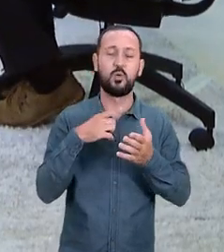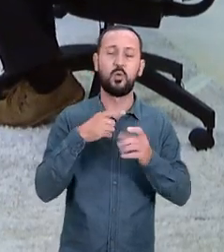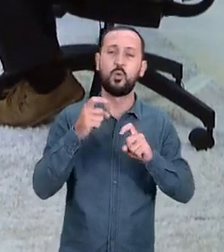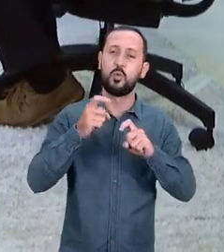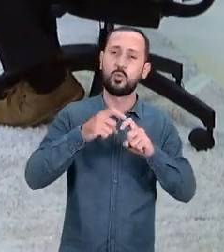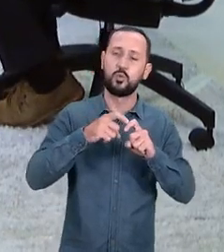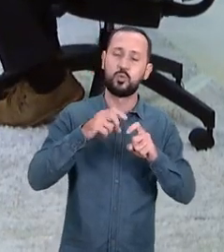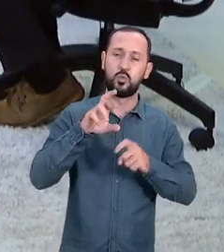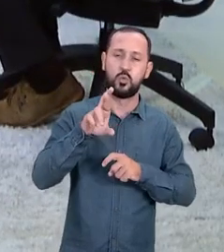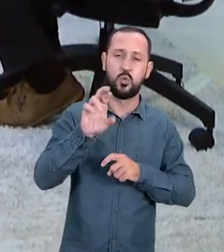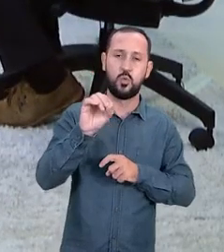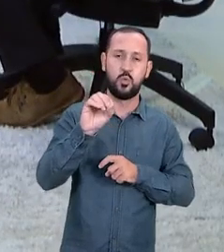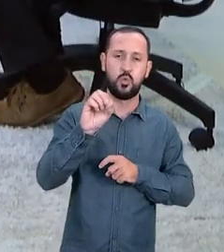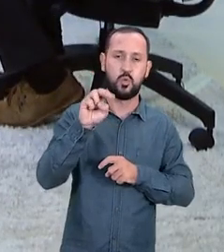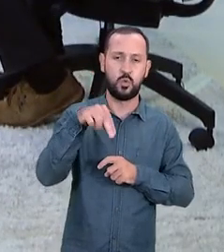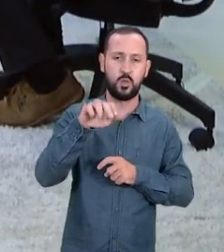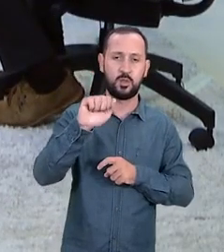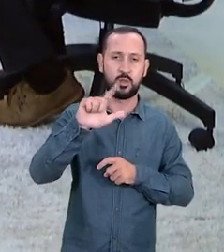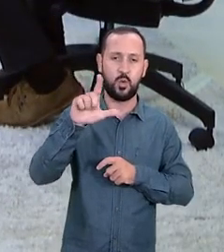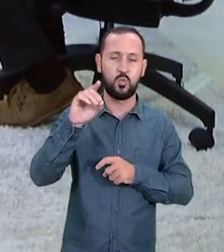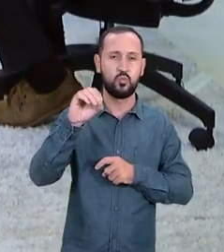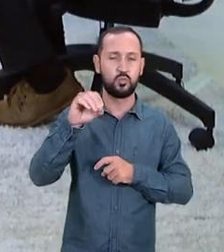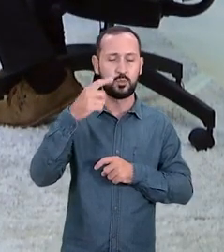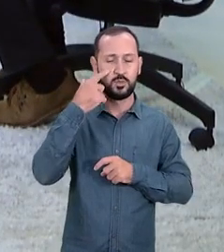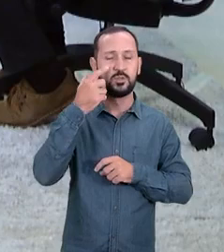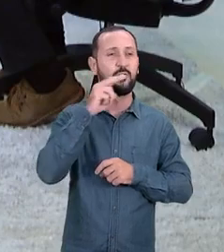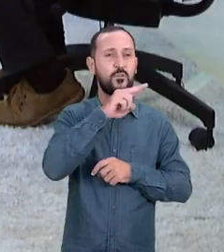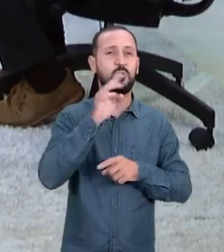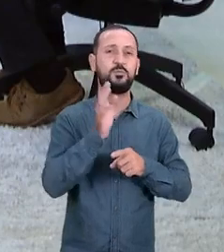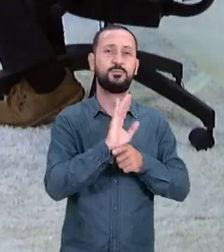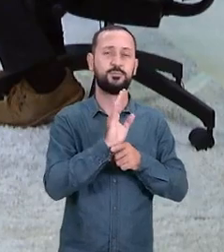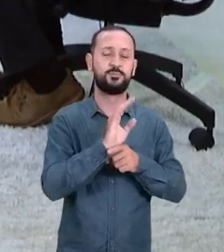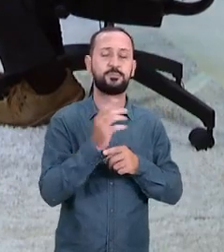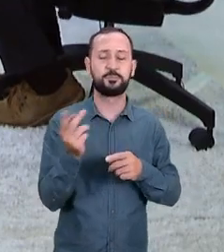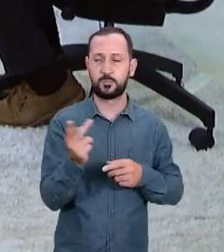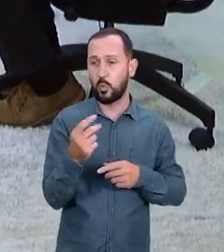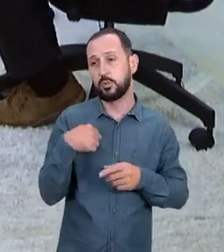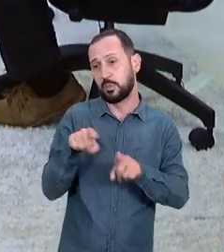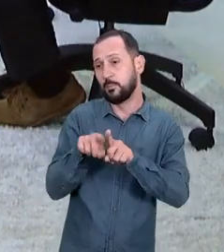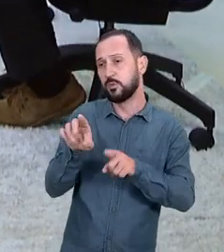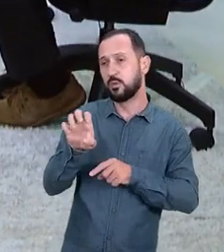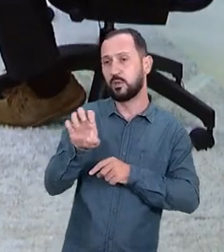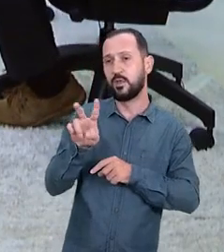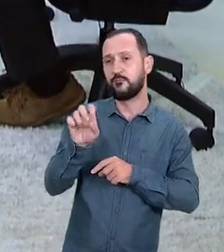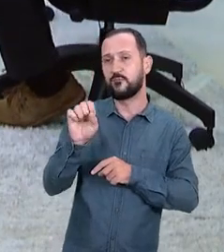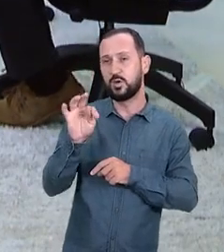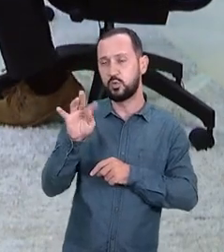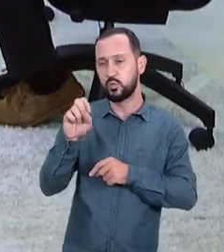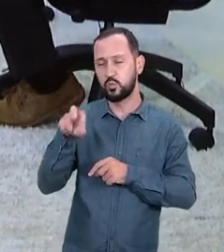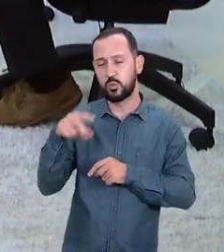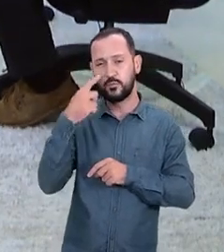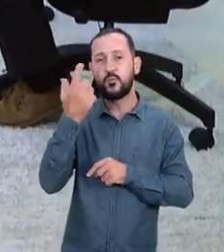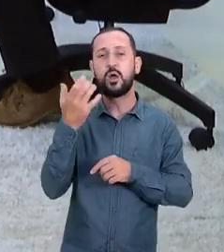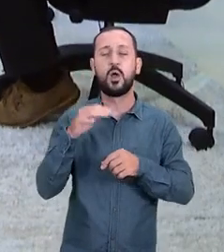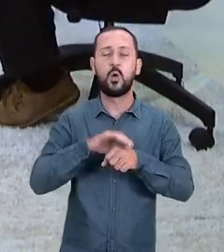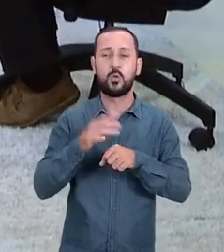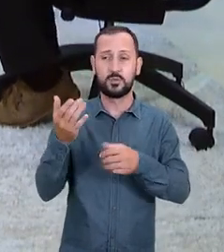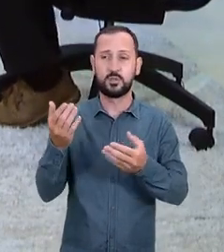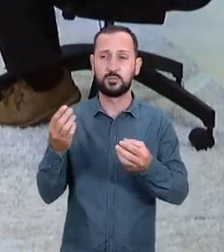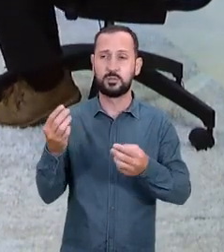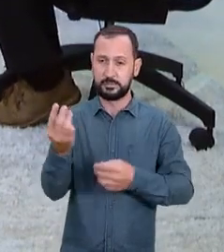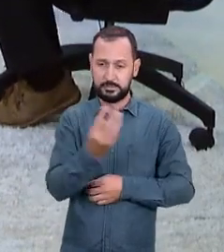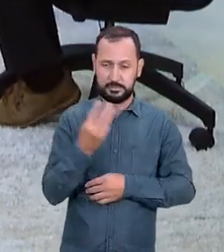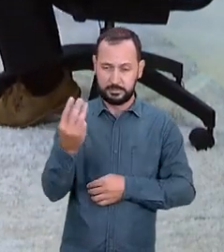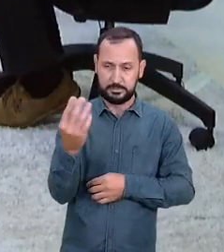doutor Ronaldo Souza Costa. Nós observamos na reportagem, doutor Ronaldo e doutor Everton, vamos promover aqui um debate, podemos